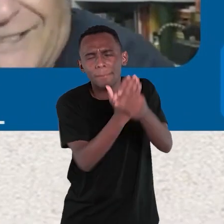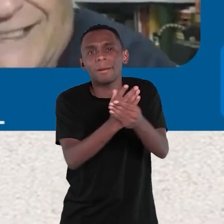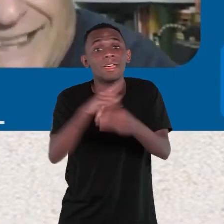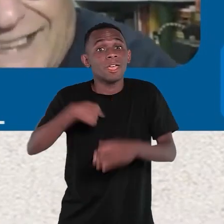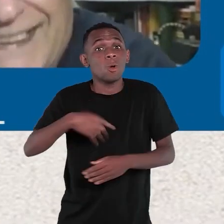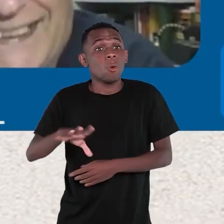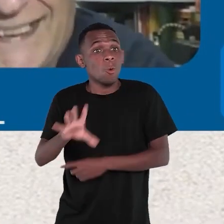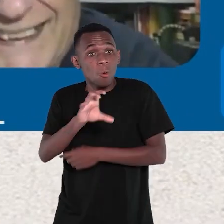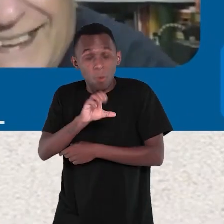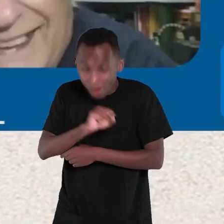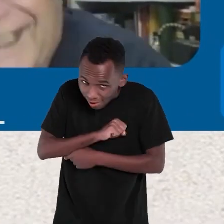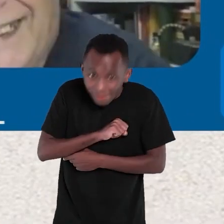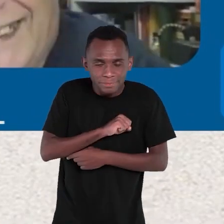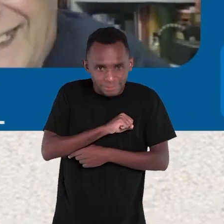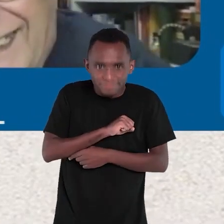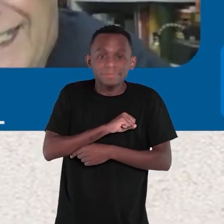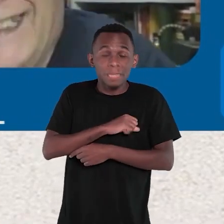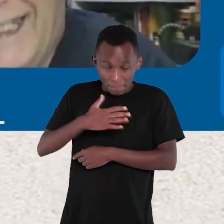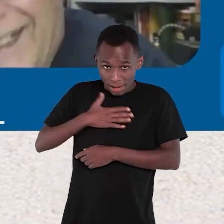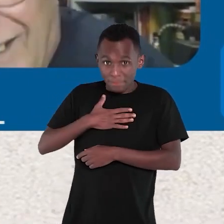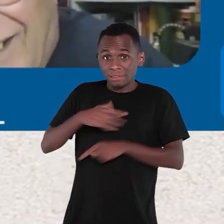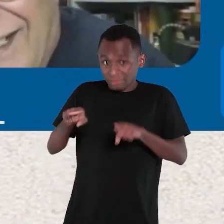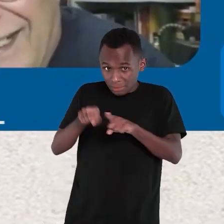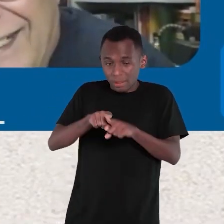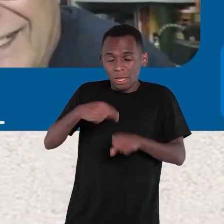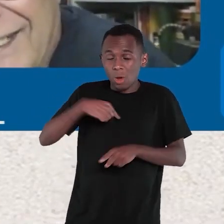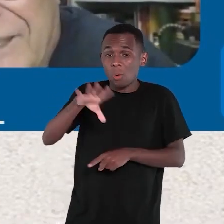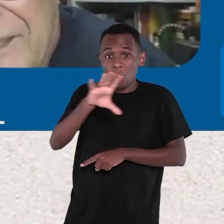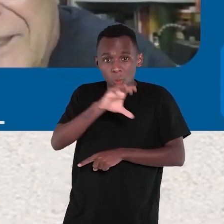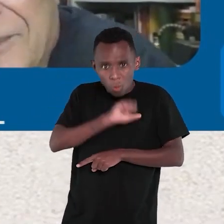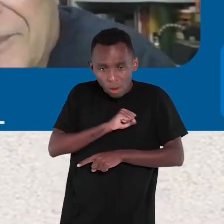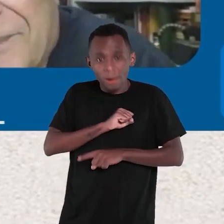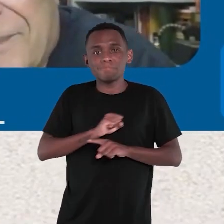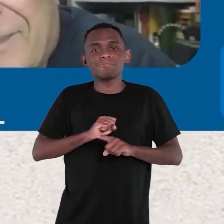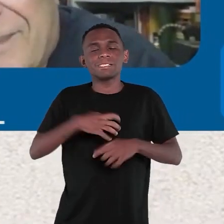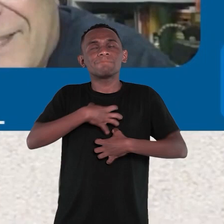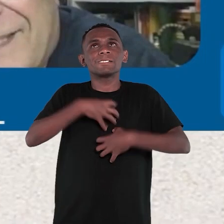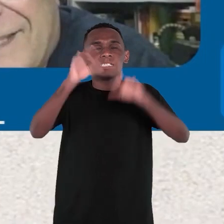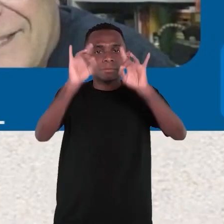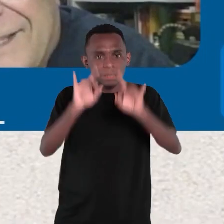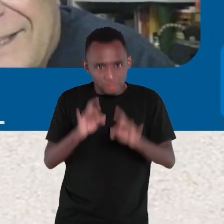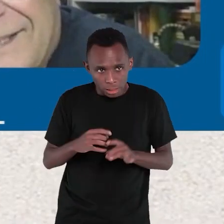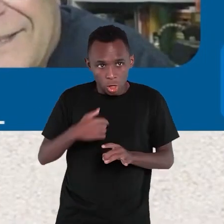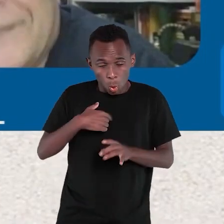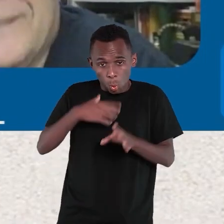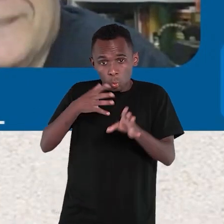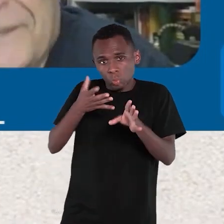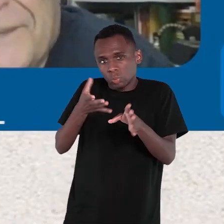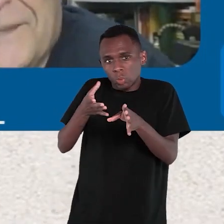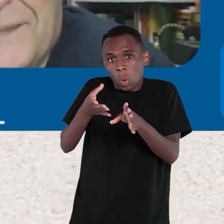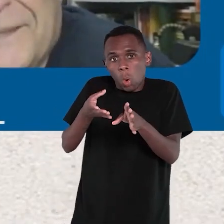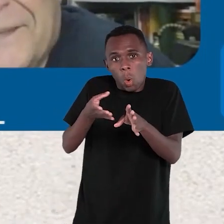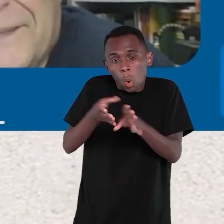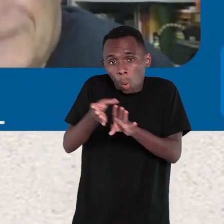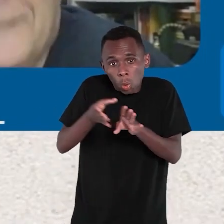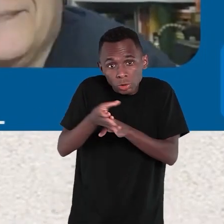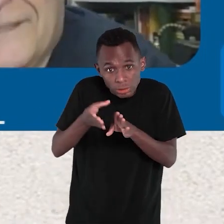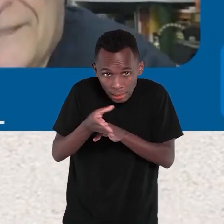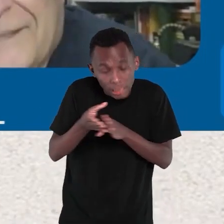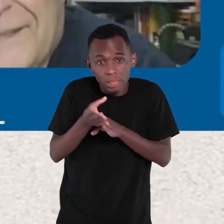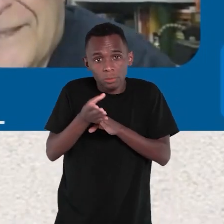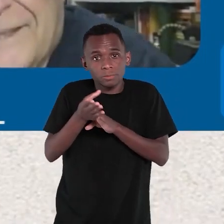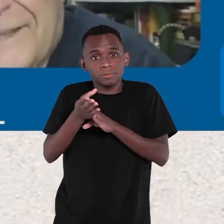livros nas paredes. Para mim também é um momento muito especial, porque além de ter a honra de ser conselheiro, né, da SP